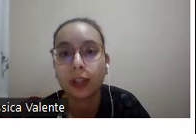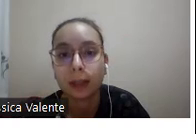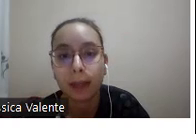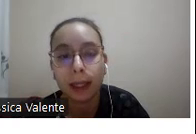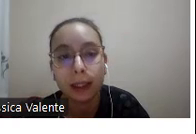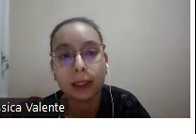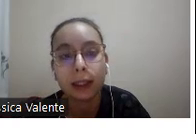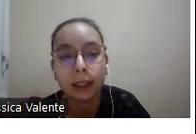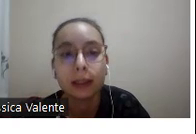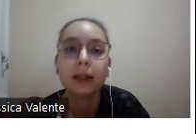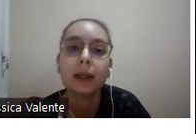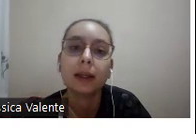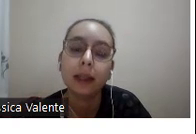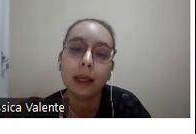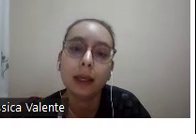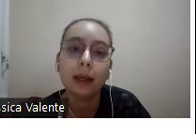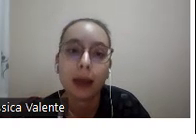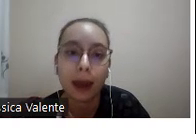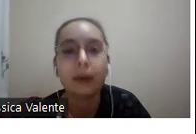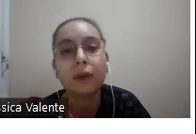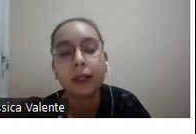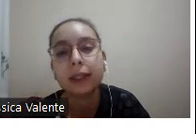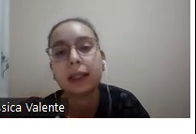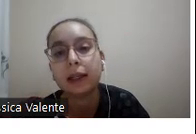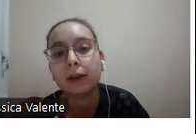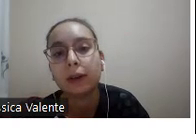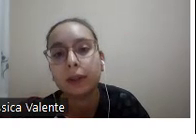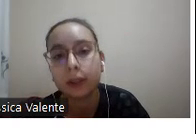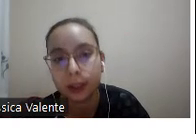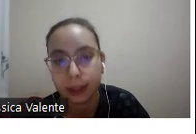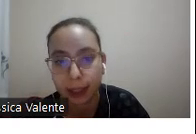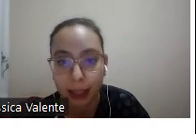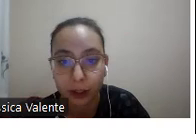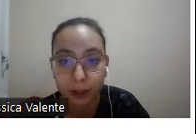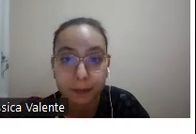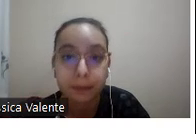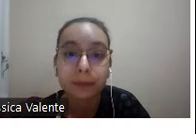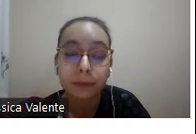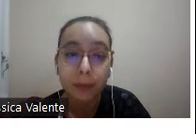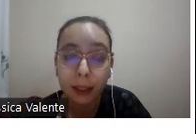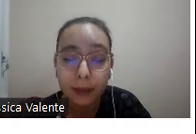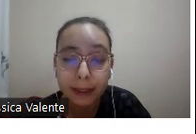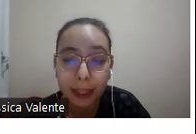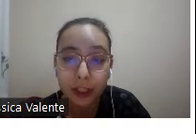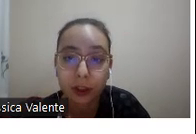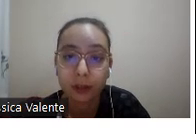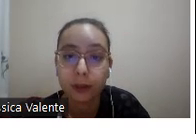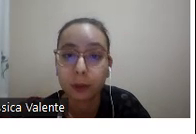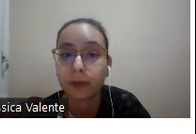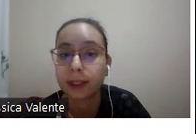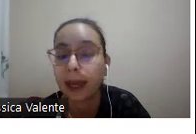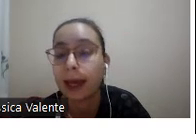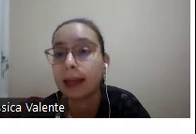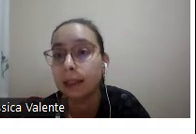que a gente está trabalhando aqui, que é conhecendo a língua de sinais. A língua de sinais que nós